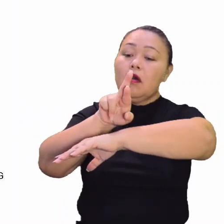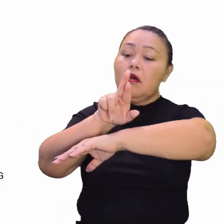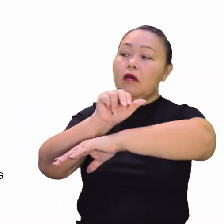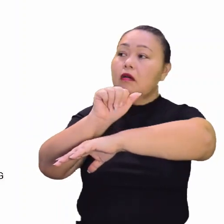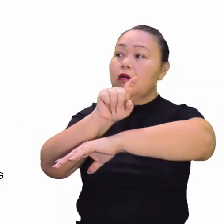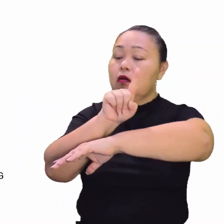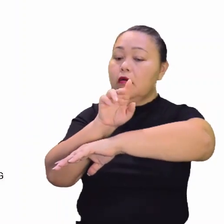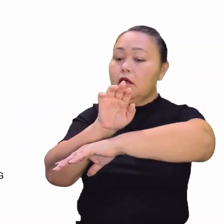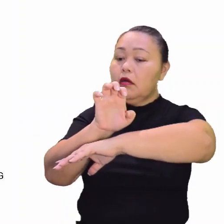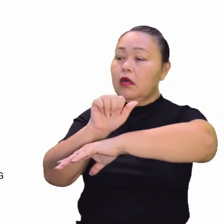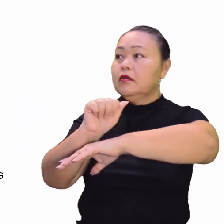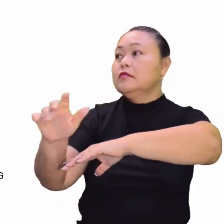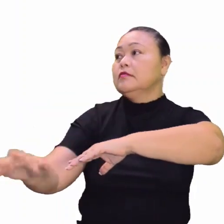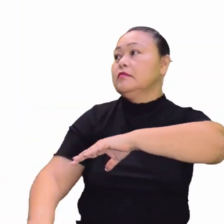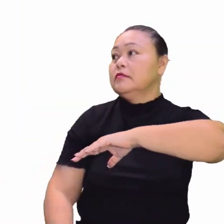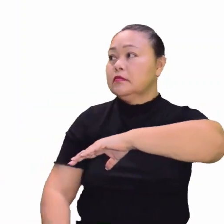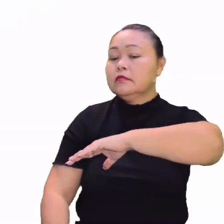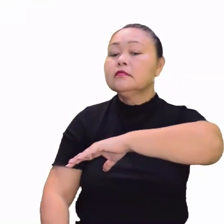Exatamente.